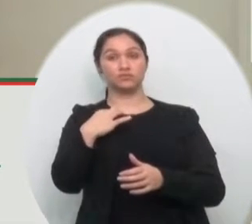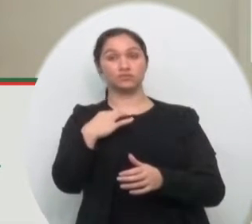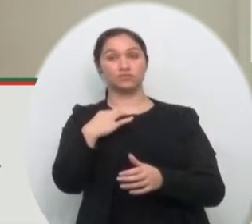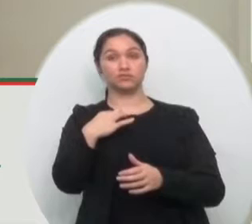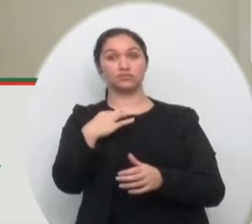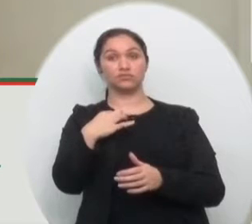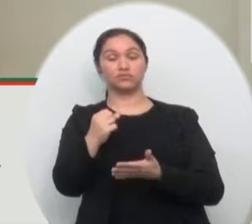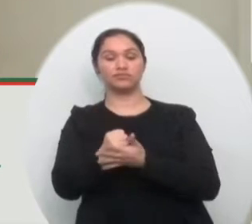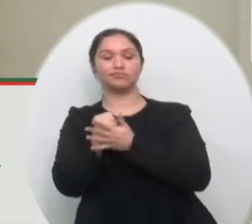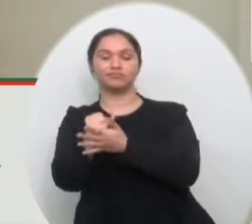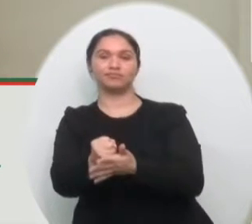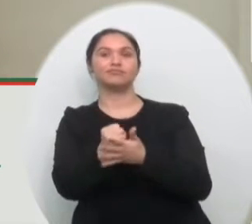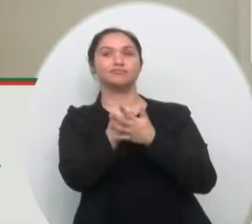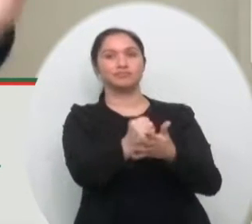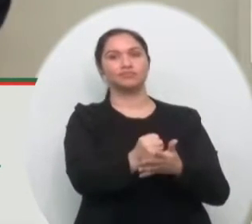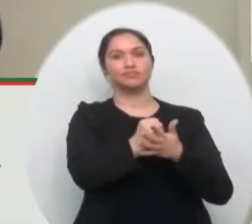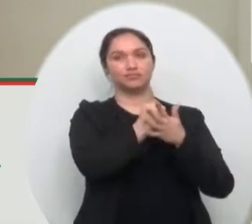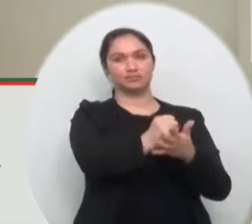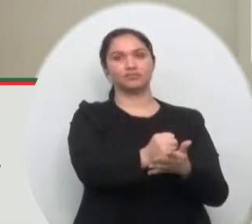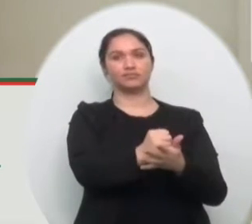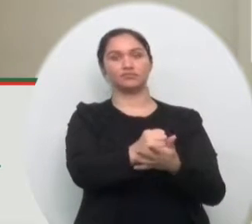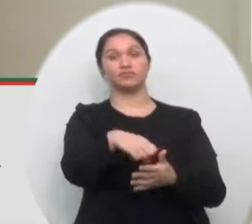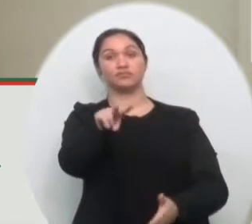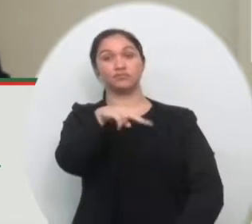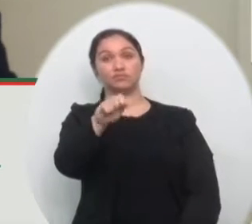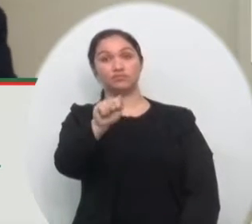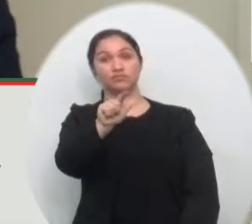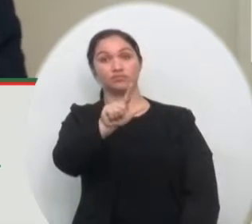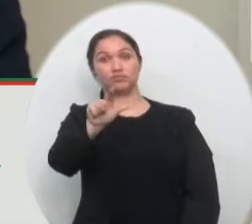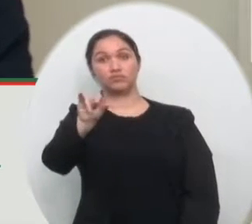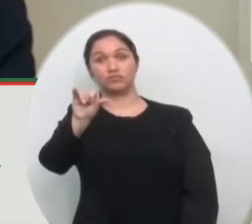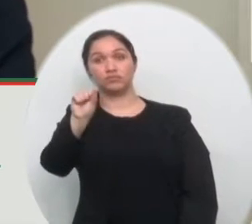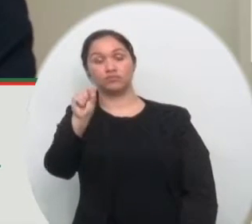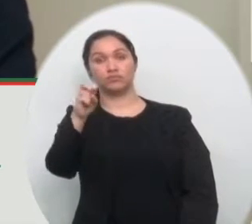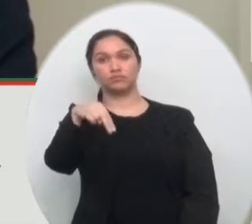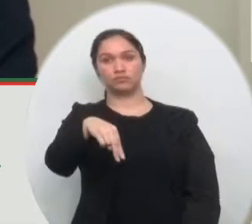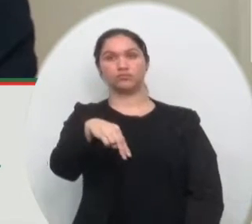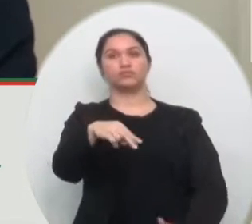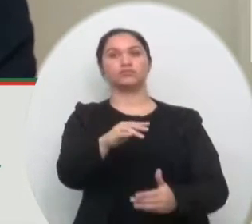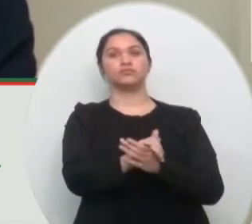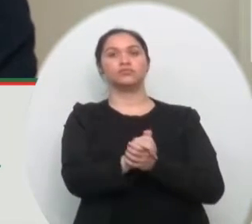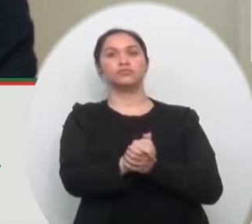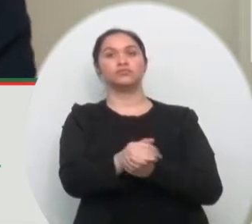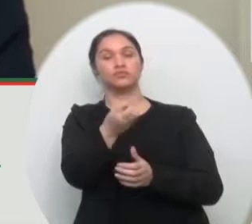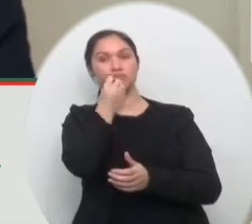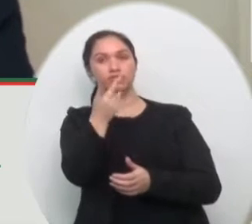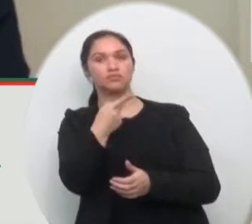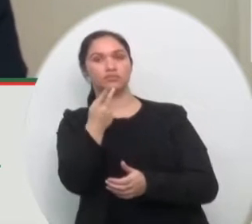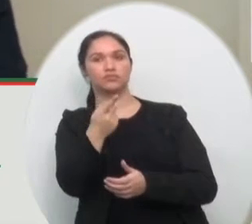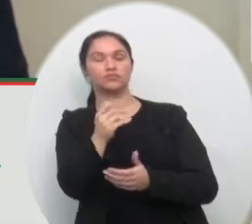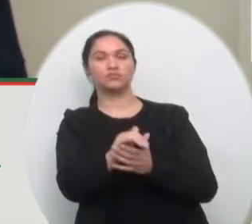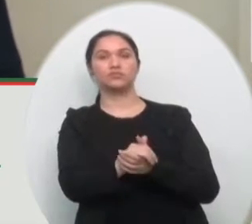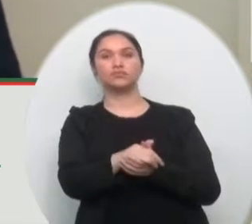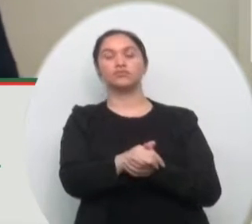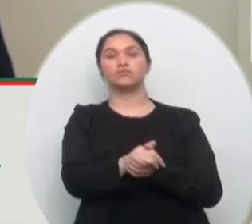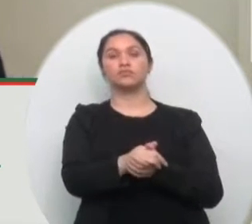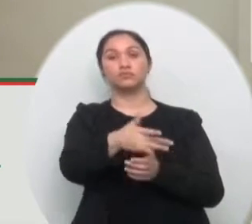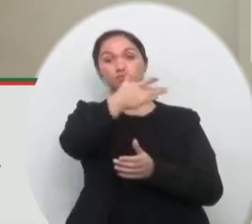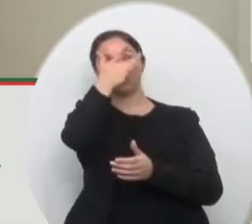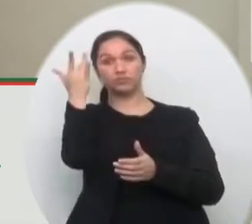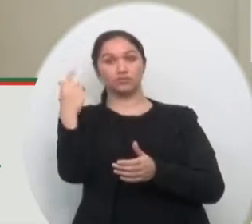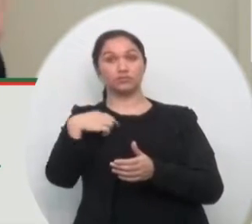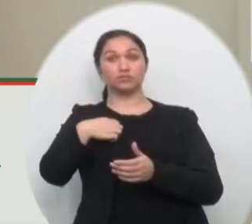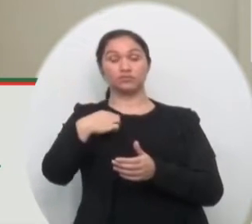dizer isso, né, vereador doutor Alisson? Pessoas, de maneira voluntária, disponibilizam parte do seu tempo, do seu